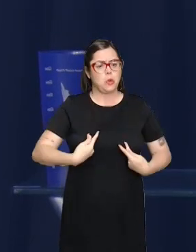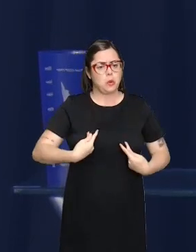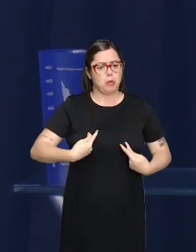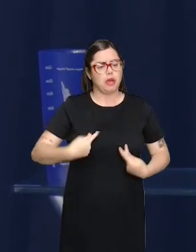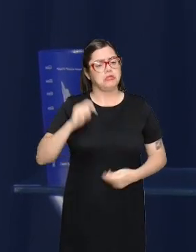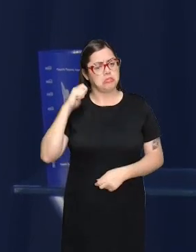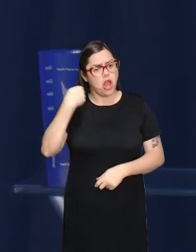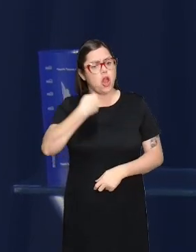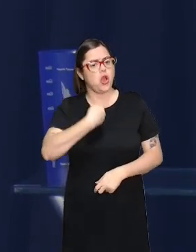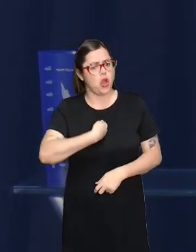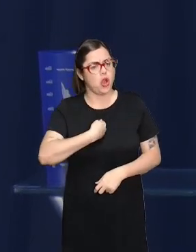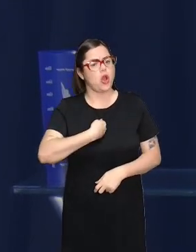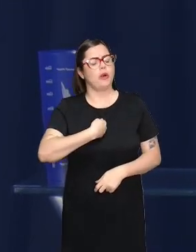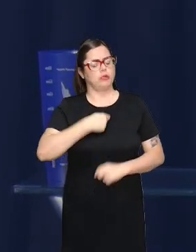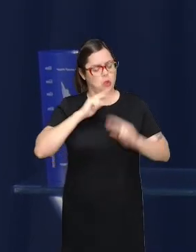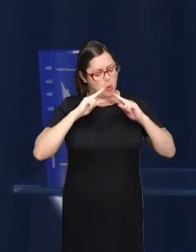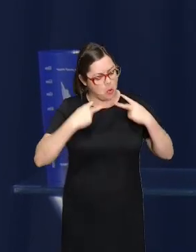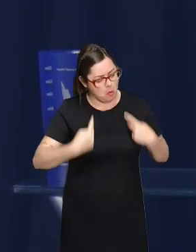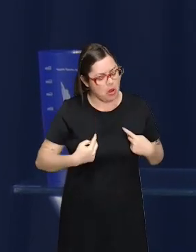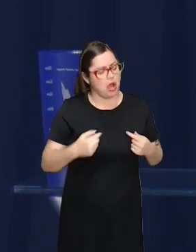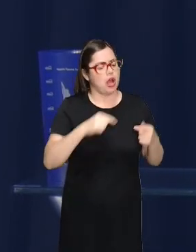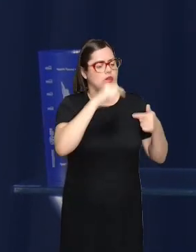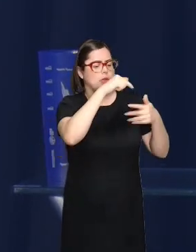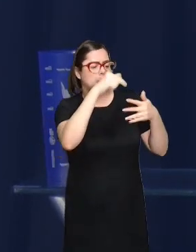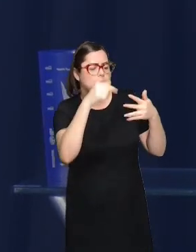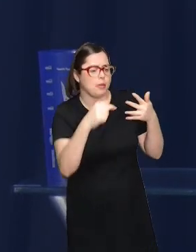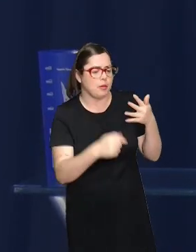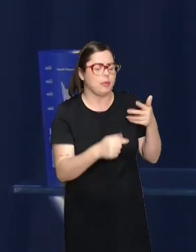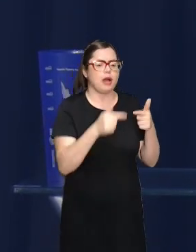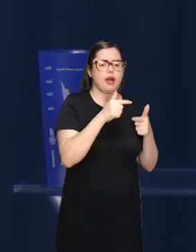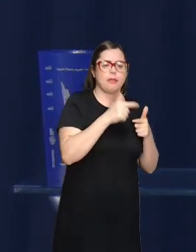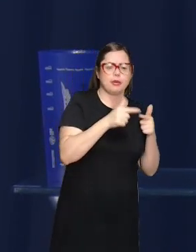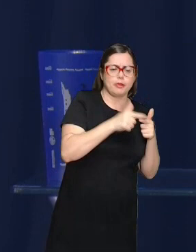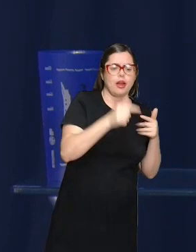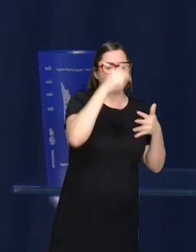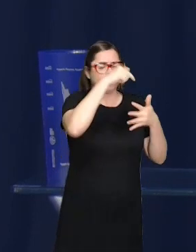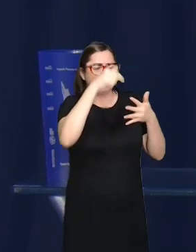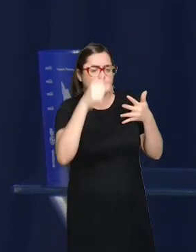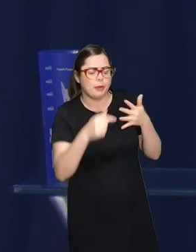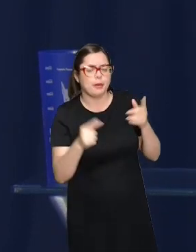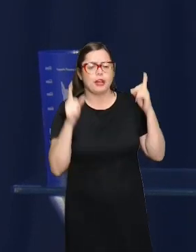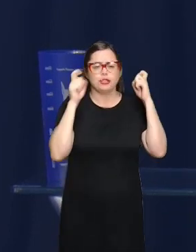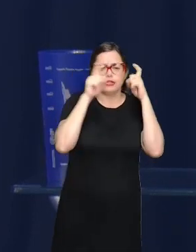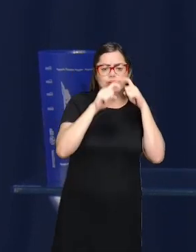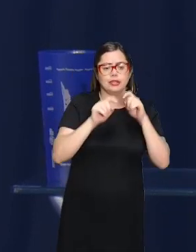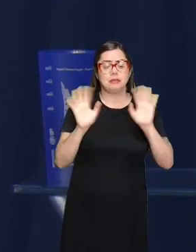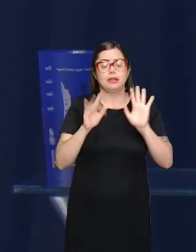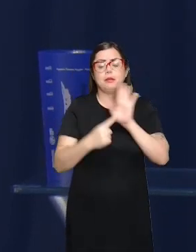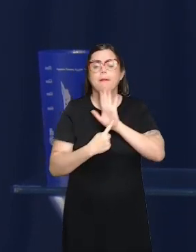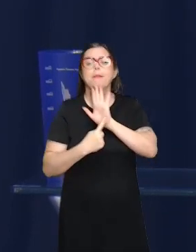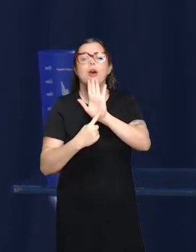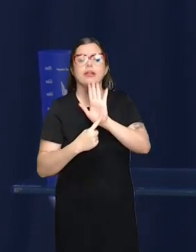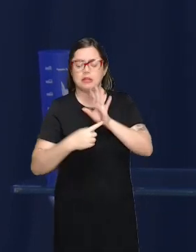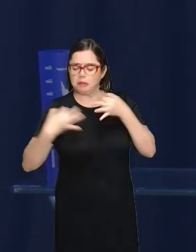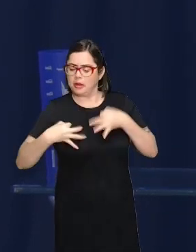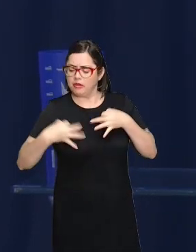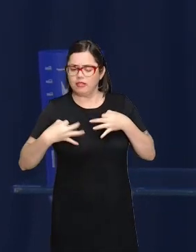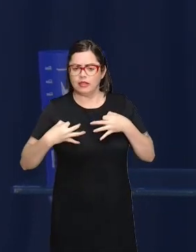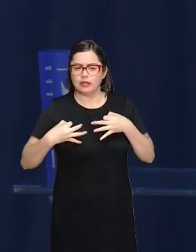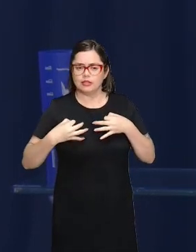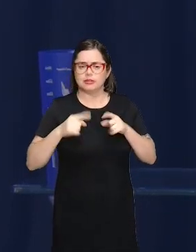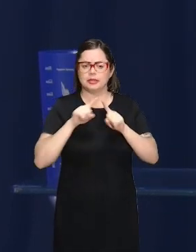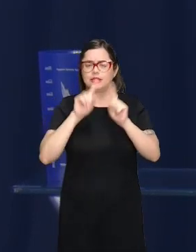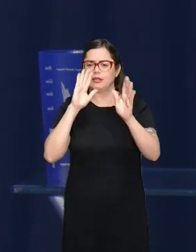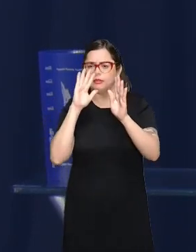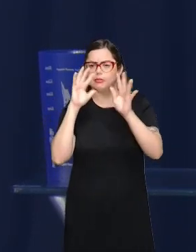nossas dificuldades, o outro se identifica e estamos juntos e vamos, né? Do que, sou perfeito, porque senão dá até um efeito oposto,